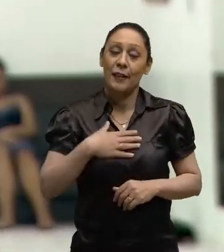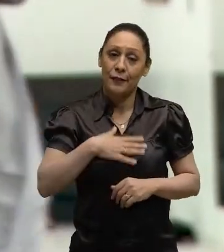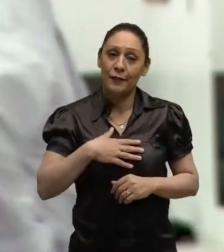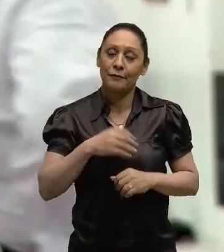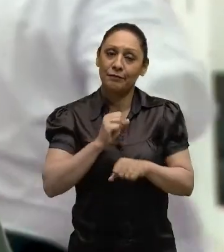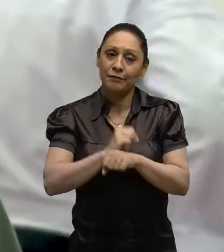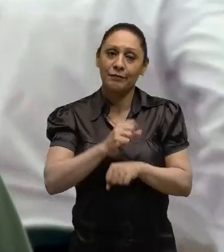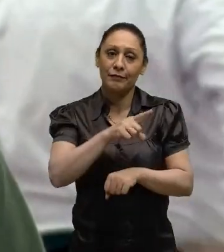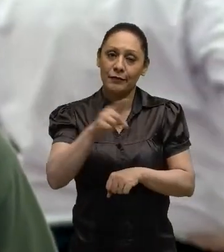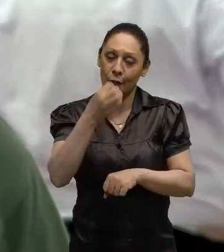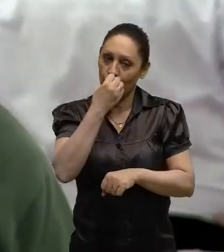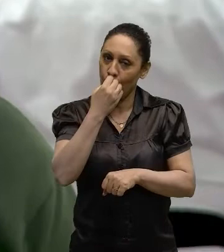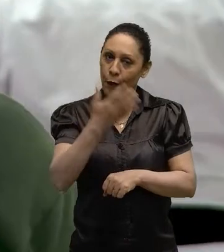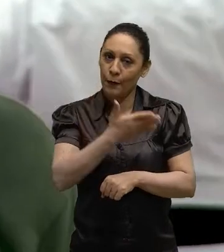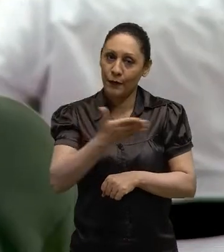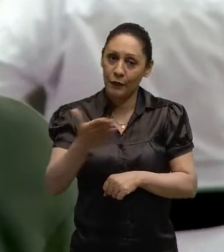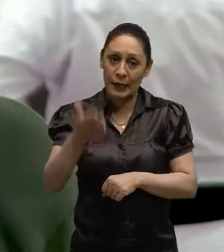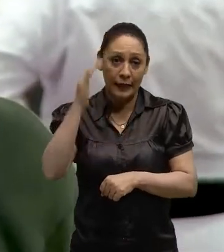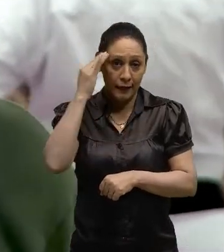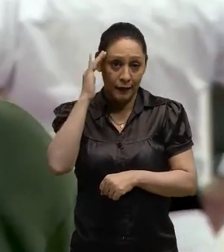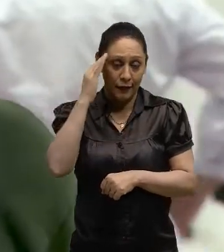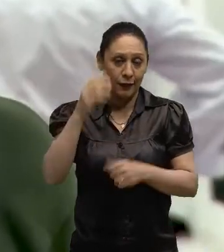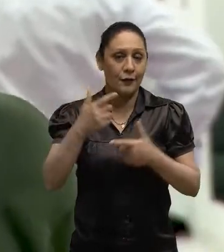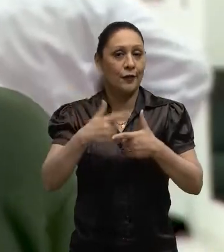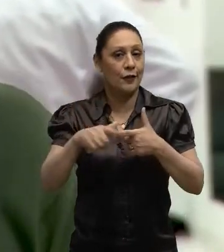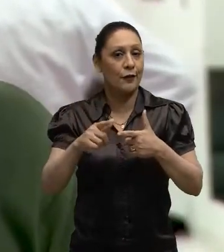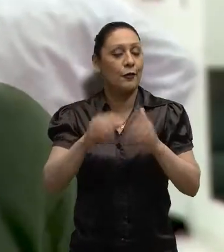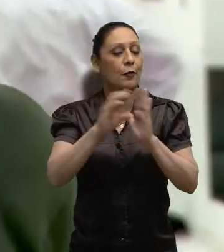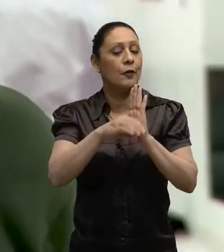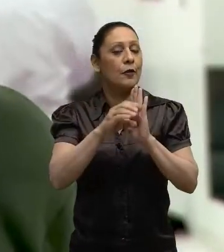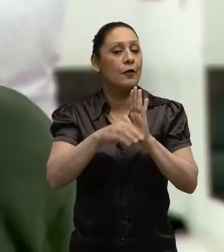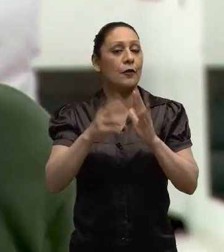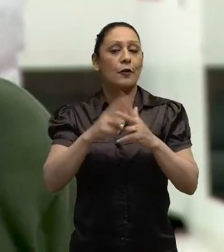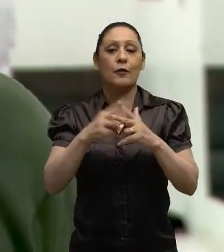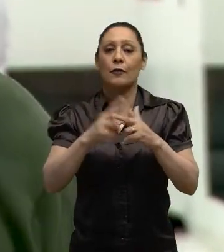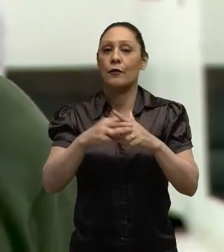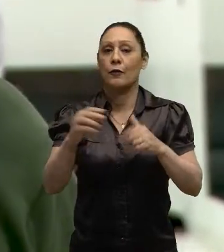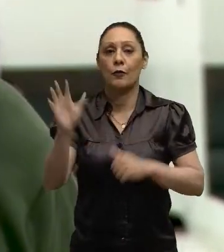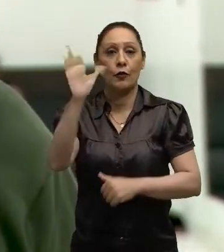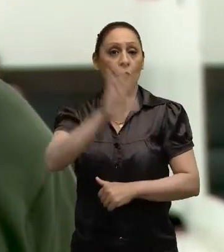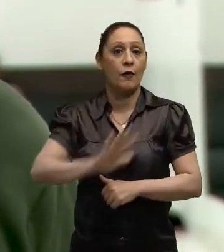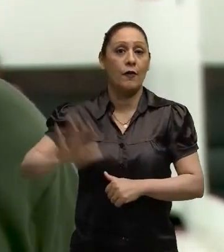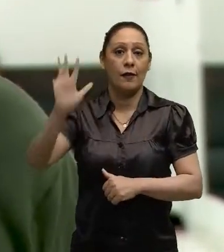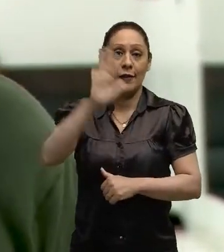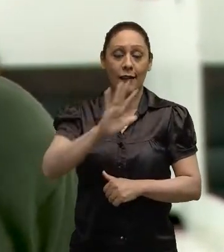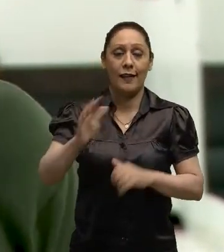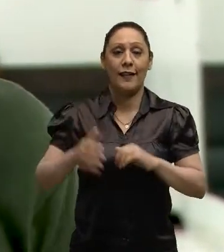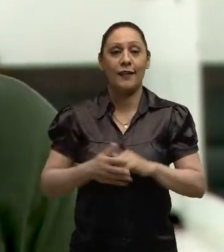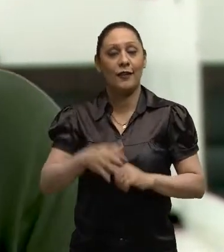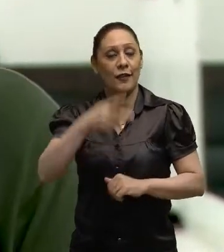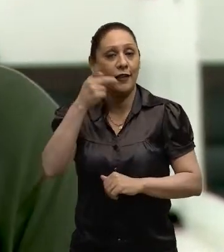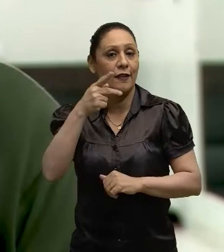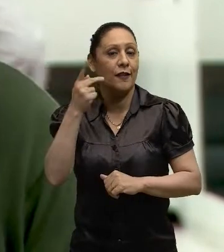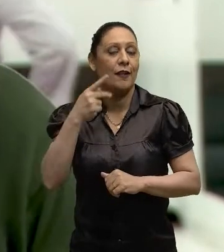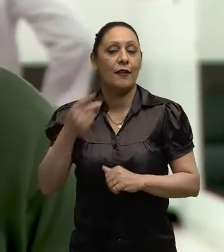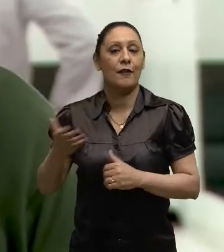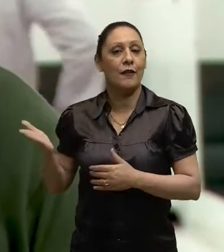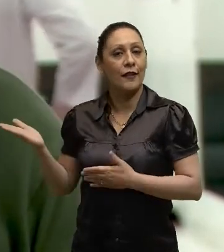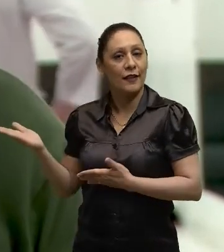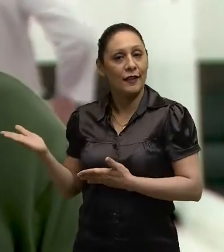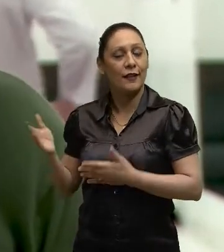sido bom para você ter entendido um pouquinho da concepção das lutas de uma forma geral. Hoje nós falamos aqui com José Pereira